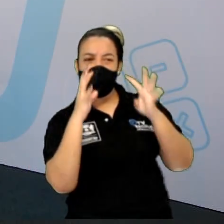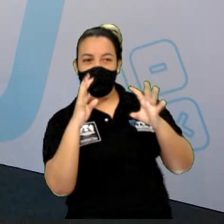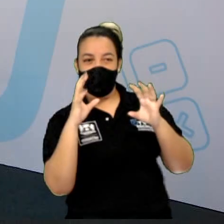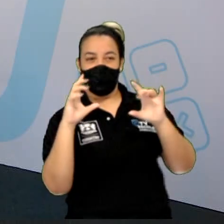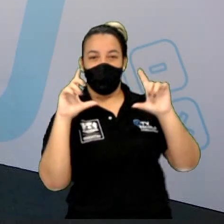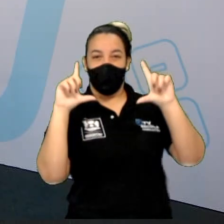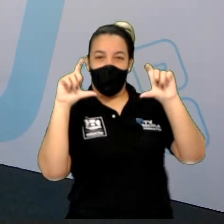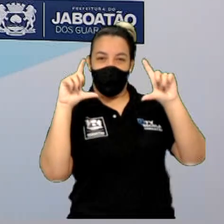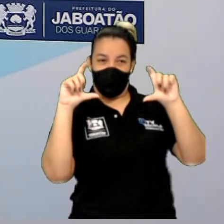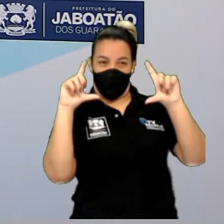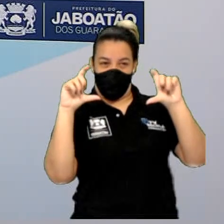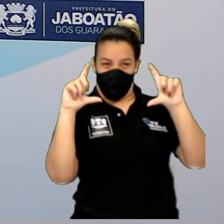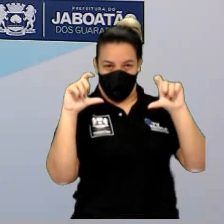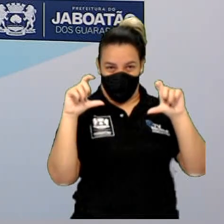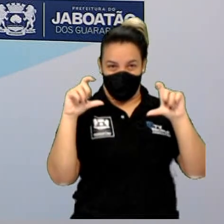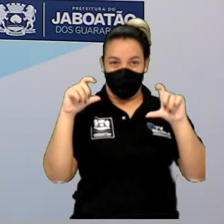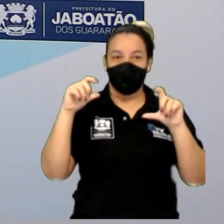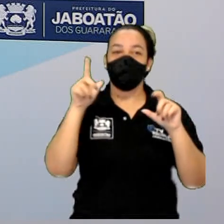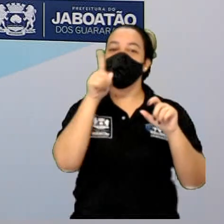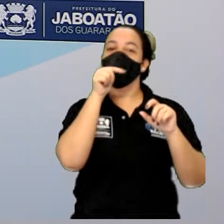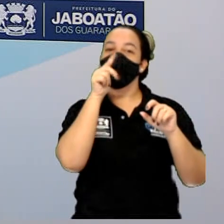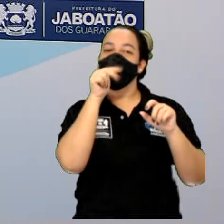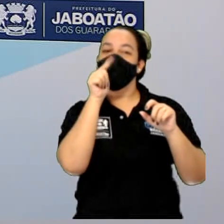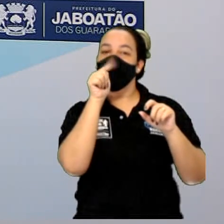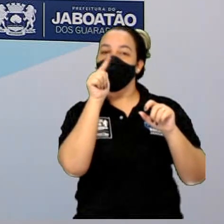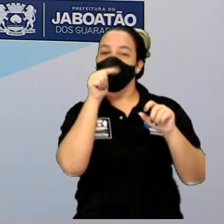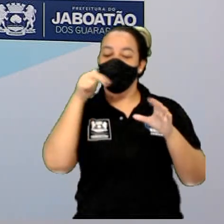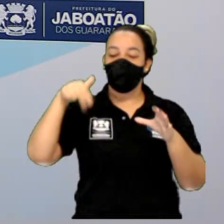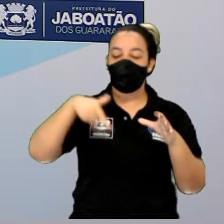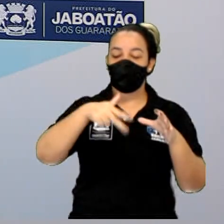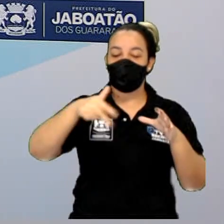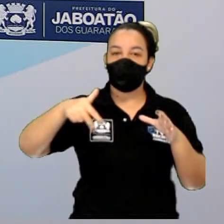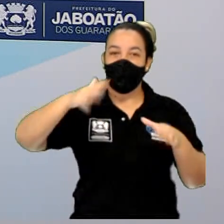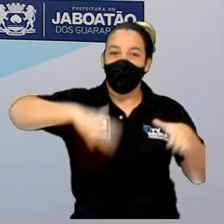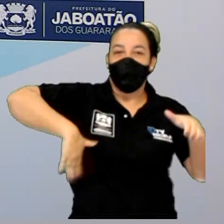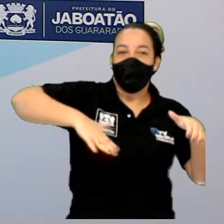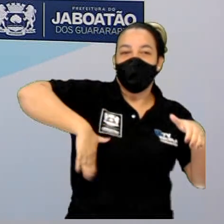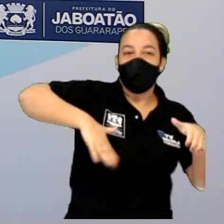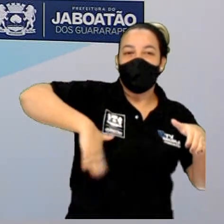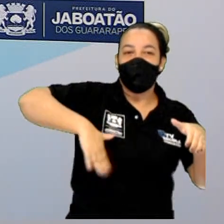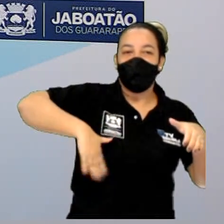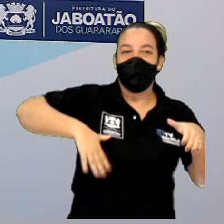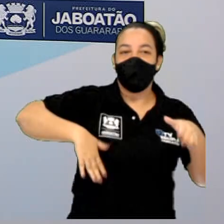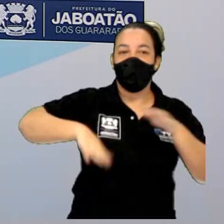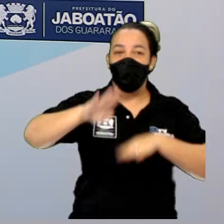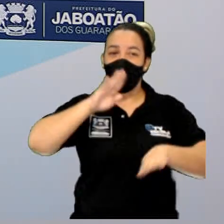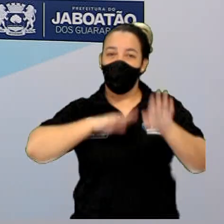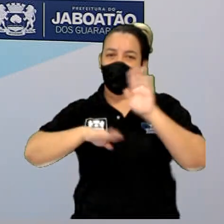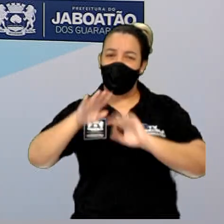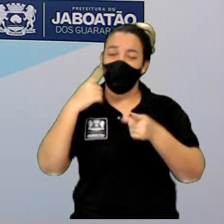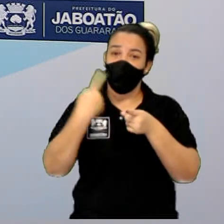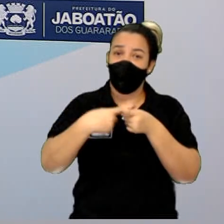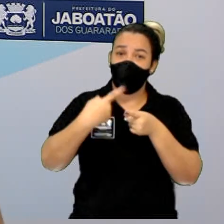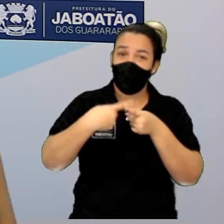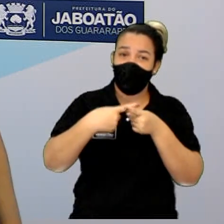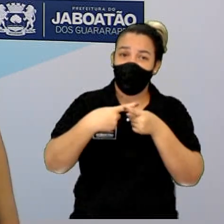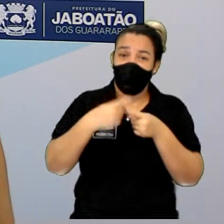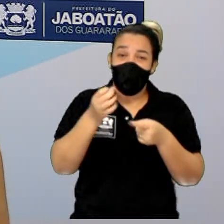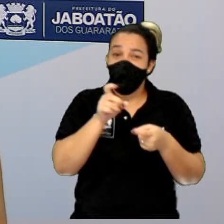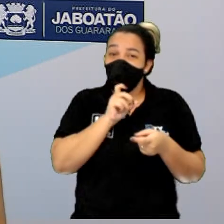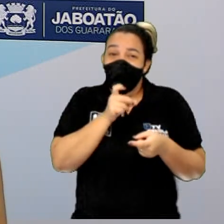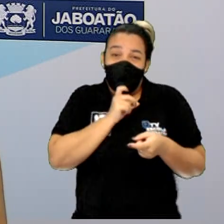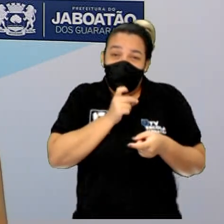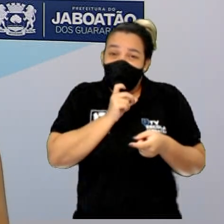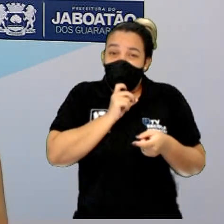dele entrar na água, no mar, com cuidado. Por quê? Provavelmente ele estava sentindo frieza na água.